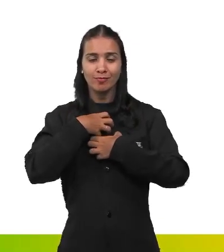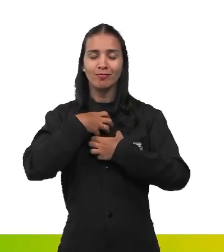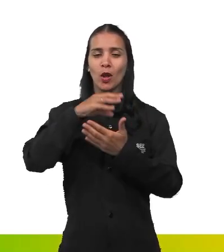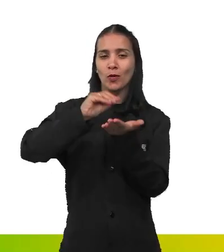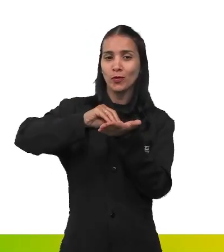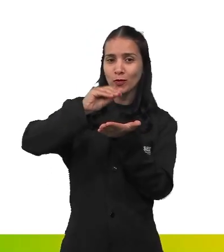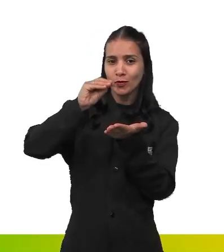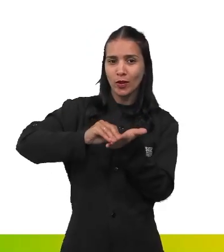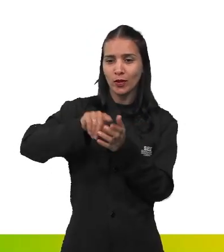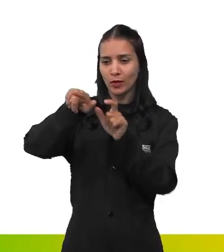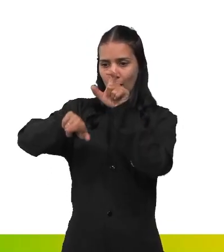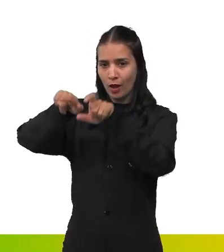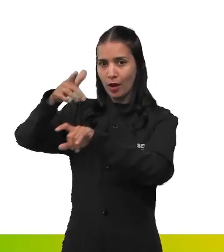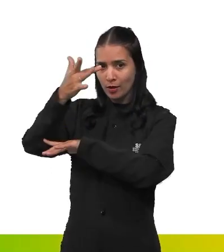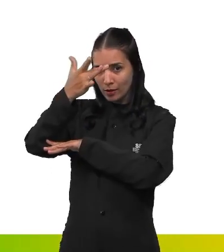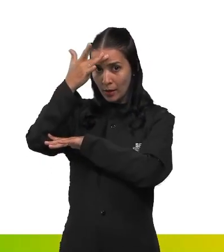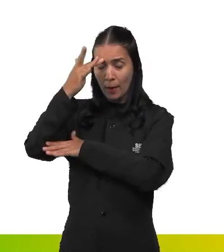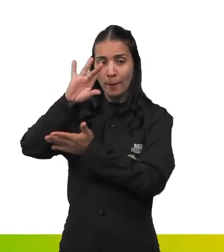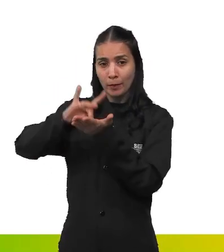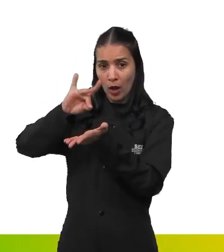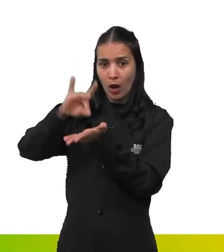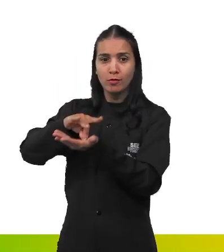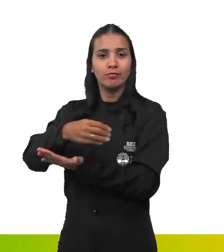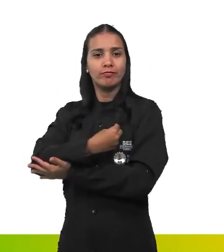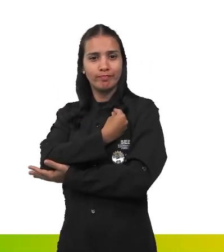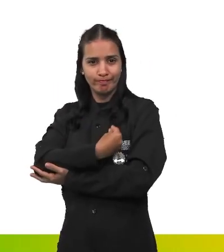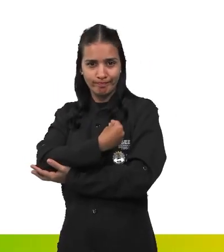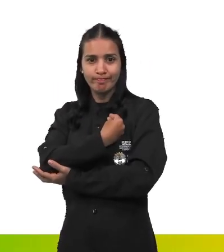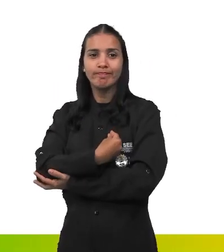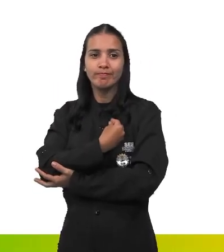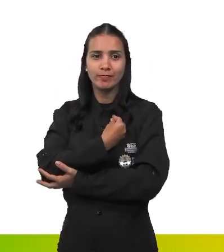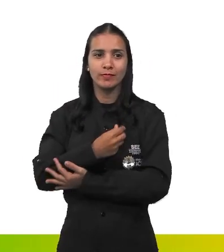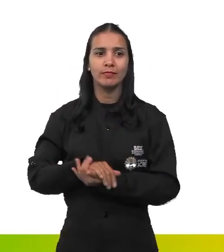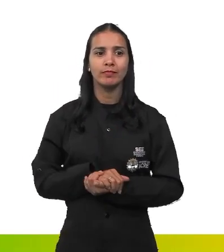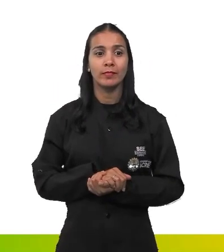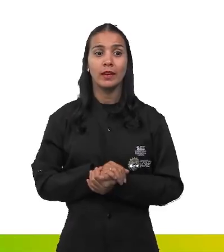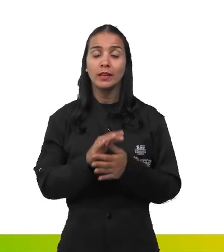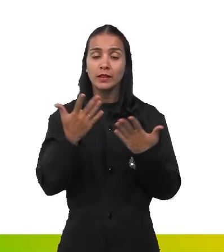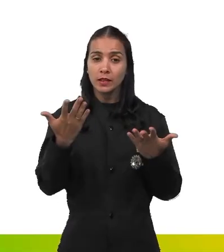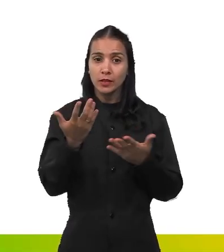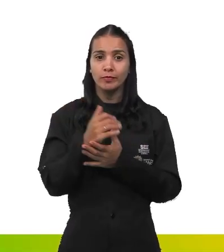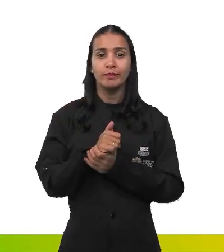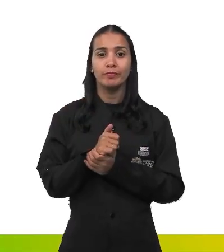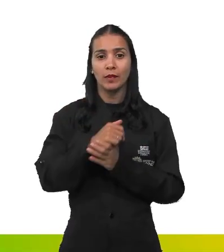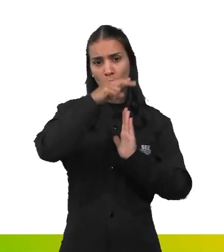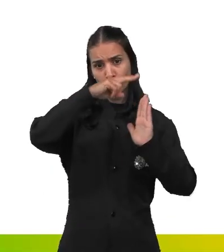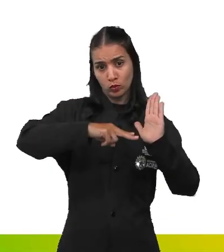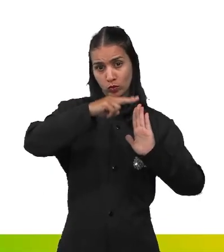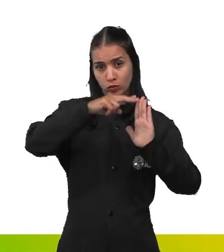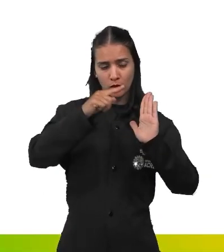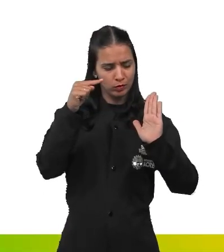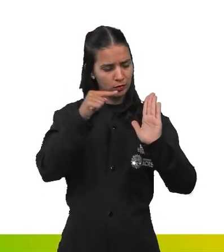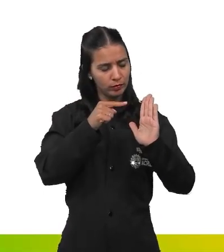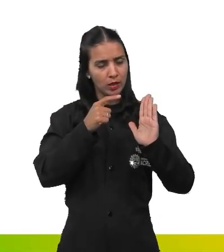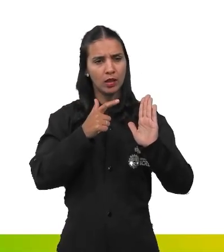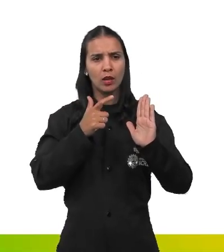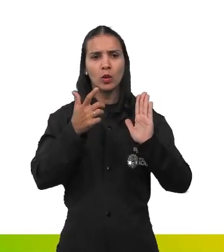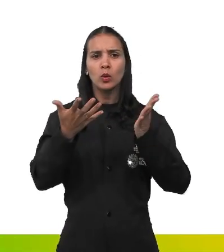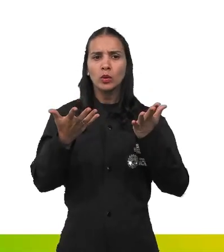base nesse relato, qual seria uma das principais limitações do teatro